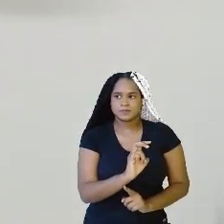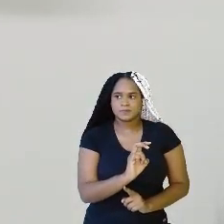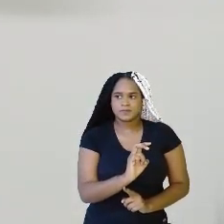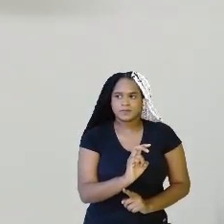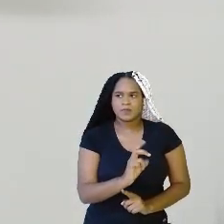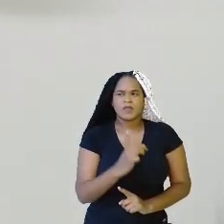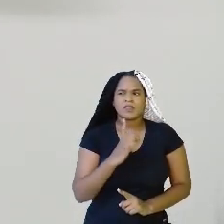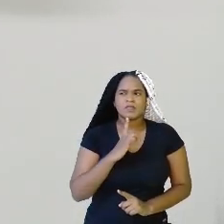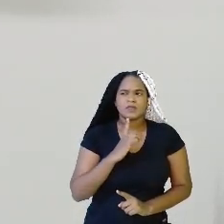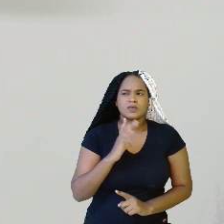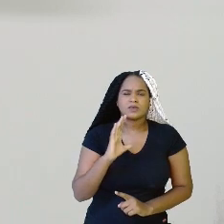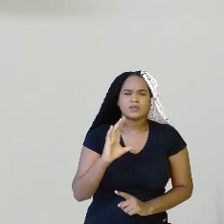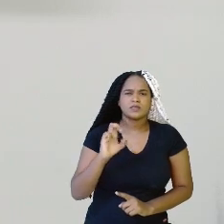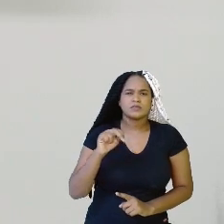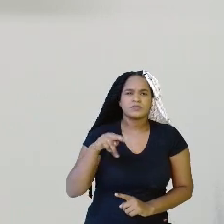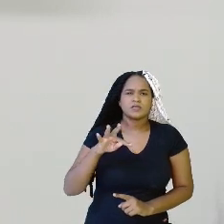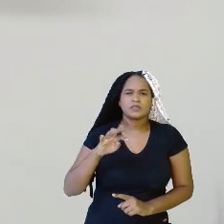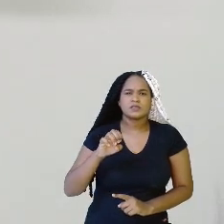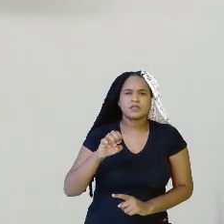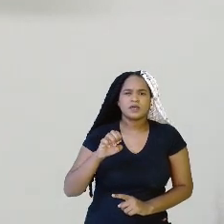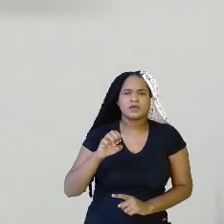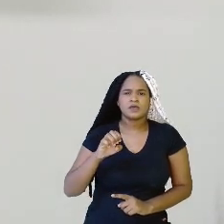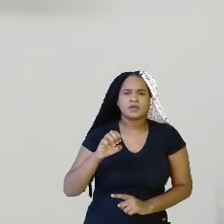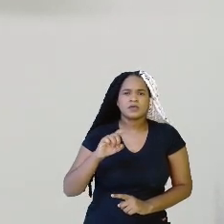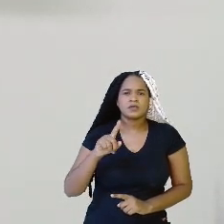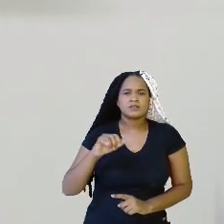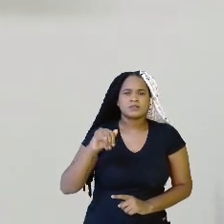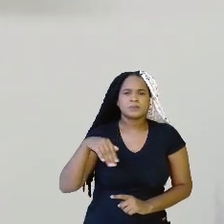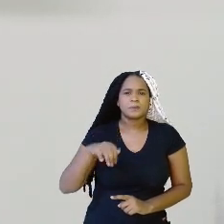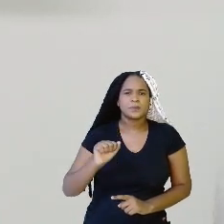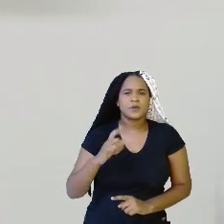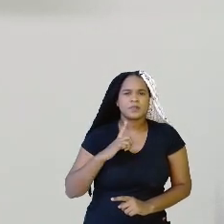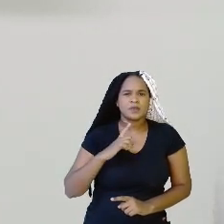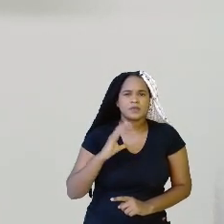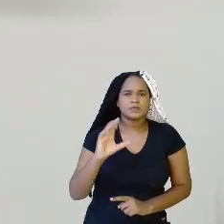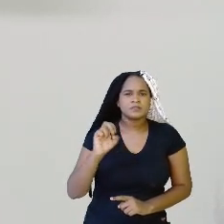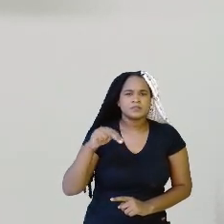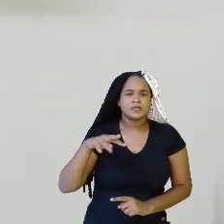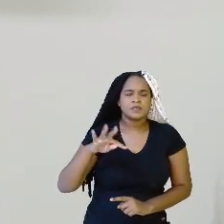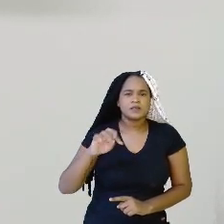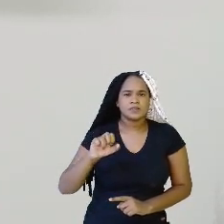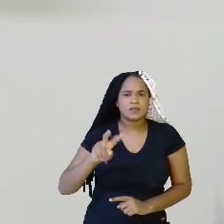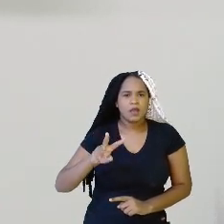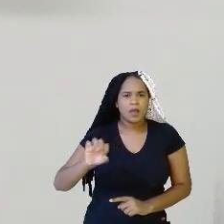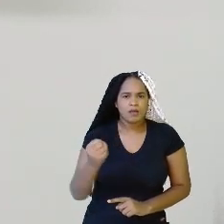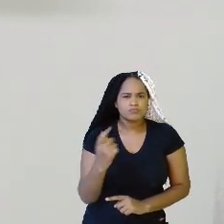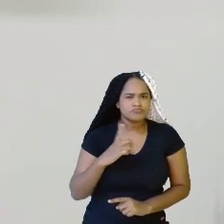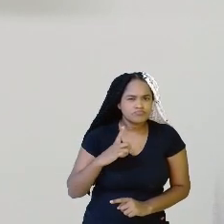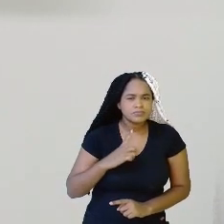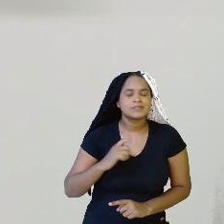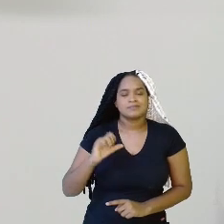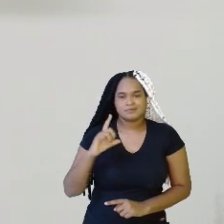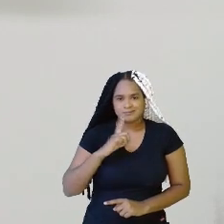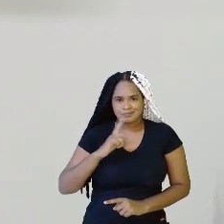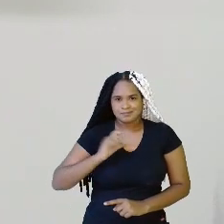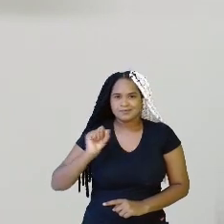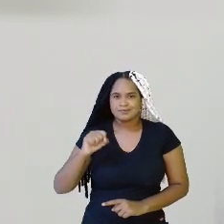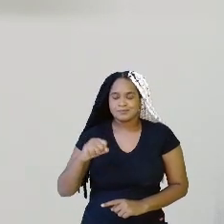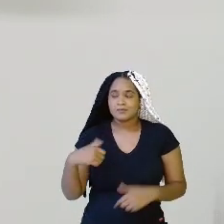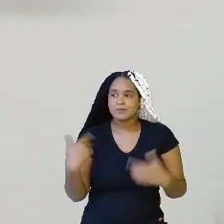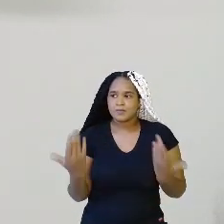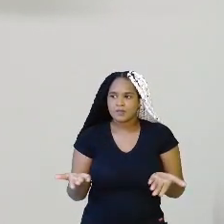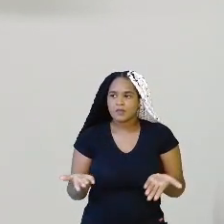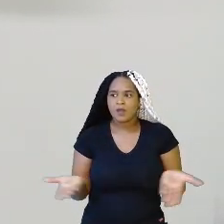centésimo ou não tem aí? Tem centavo ou não tem centavo? Tem sim. Então, a gente vai obter o